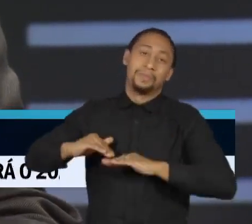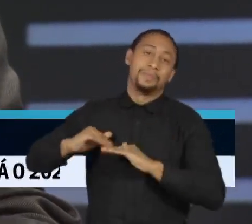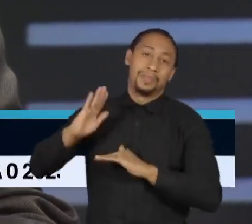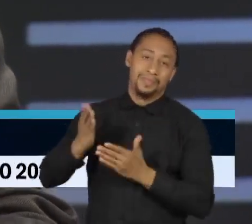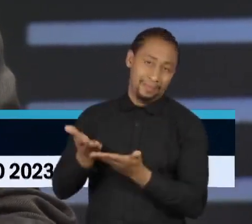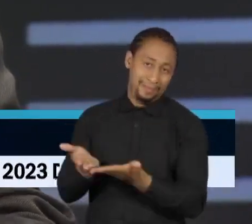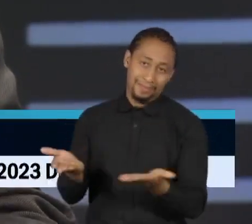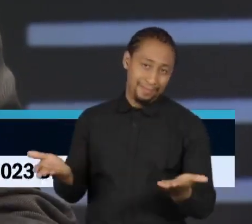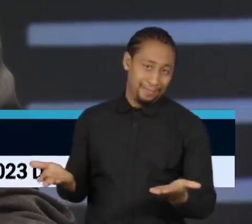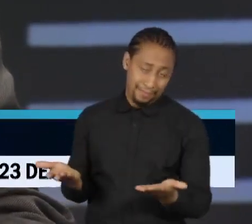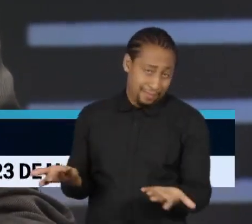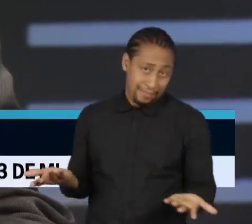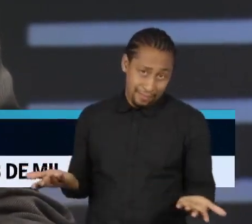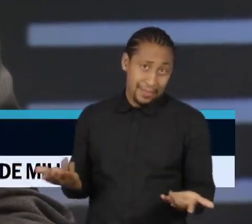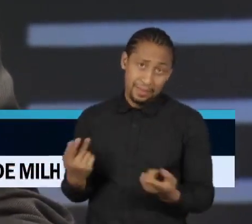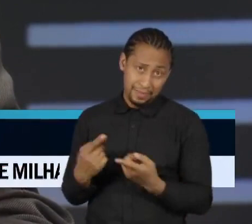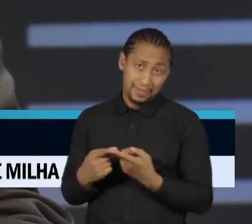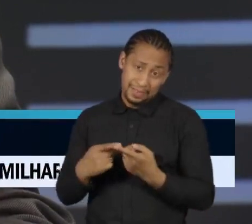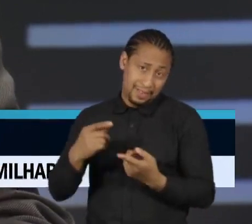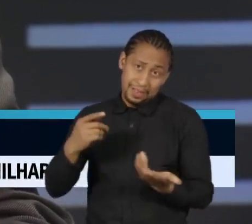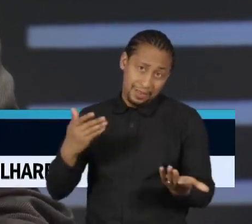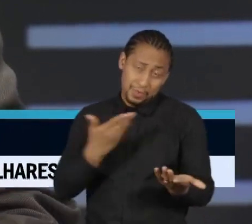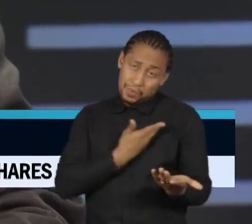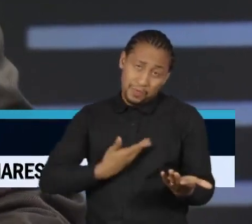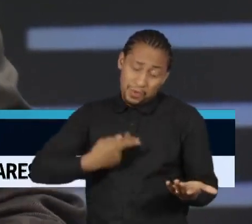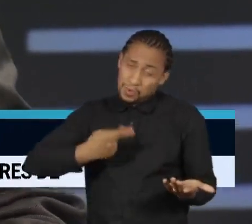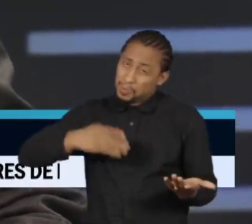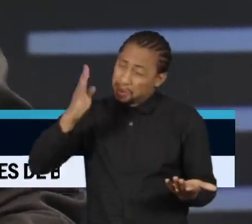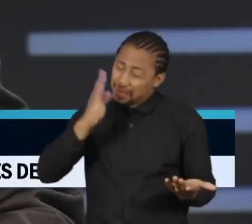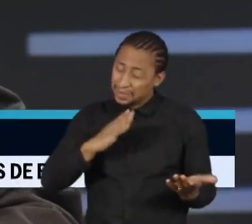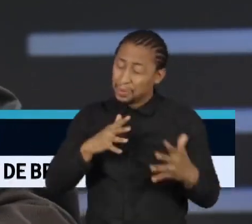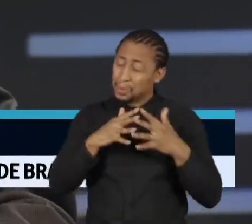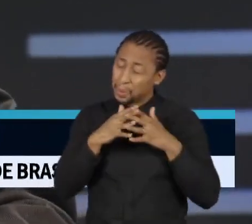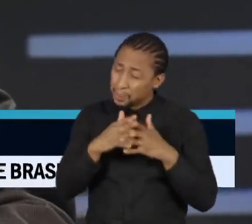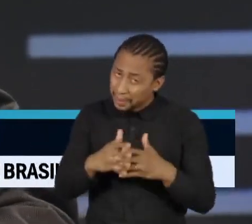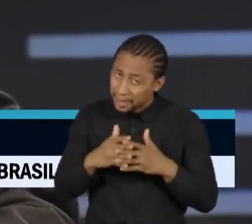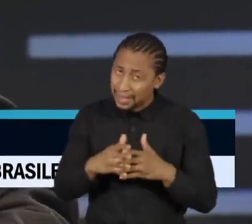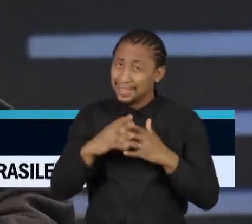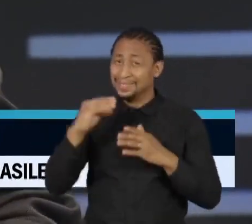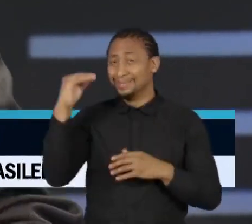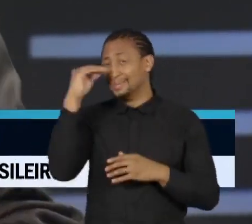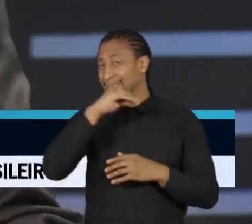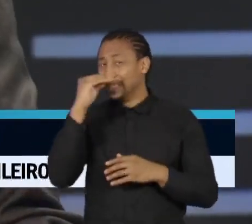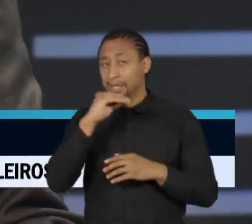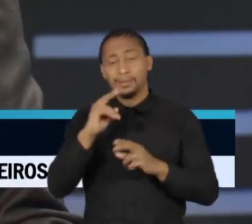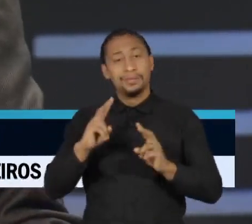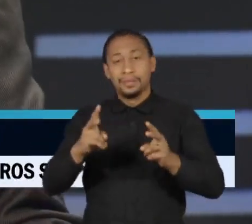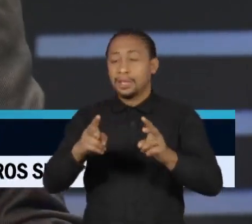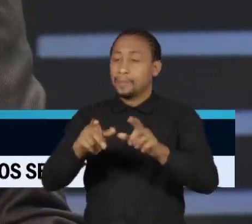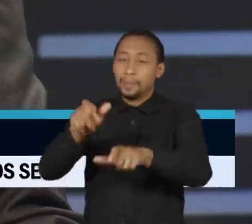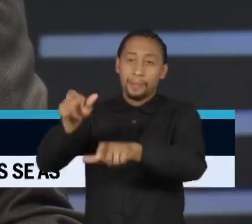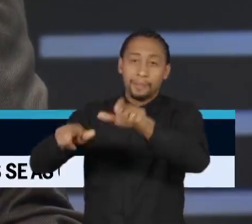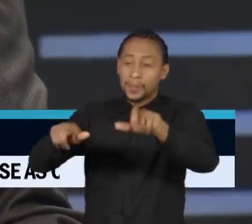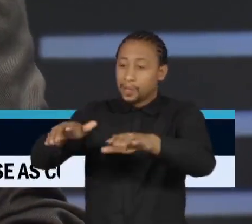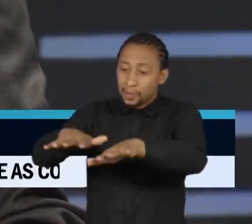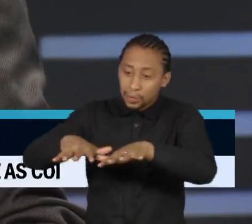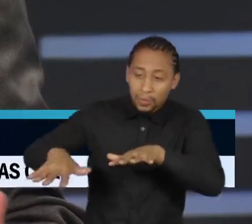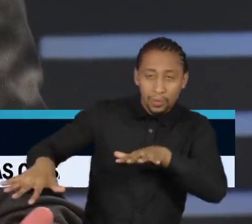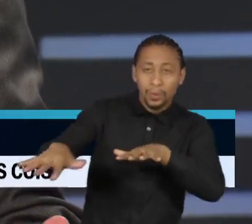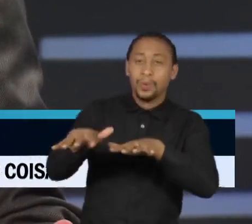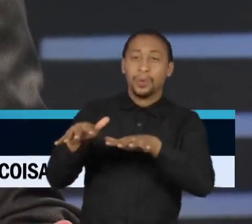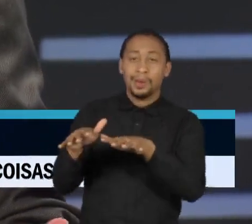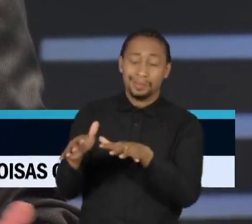brasileiro é complicado e frágil, então tem uma tendência a estourar sempre do lado mais frágil. Então,